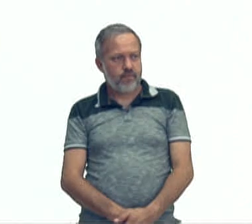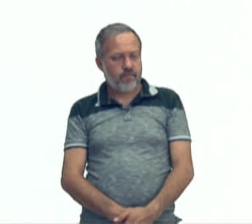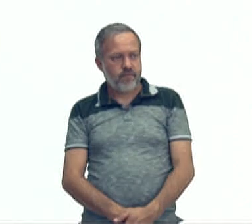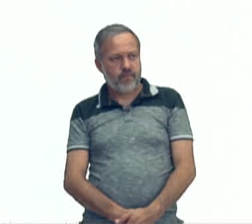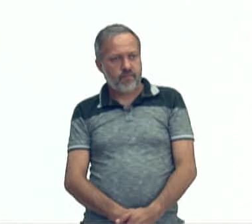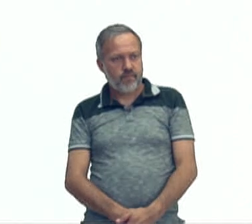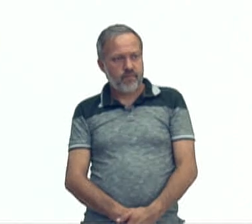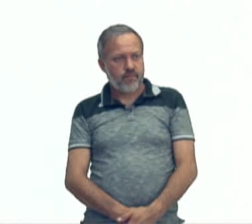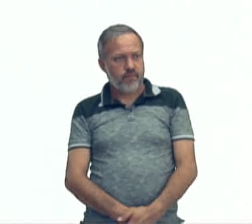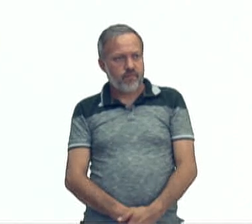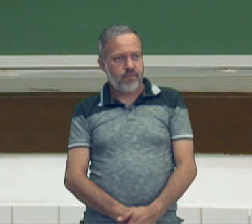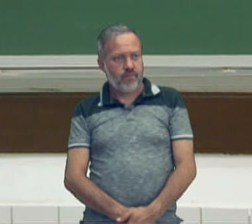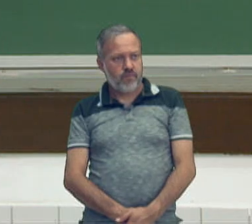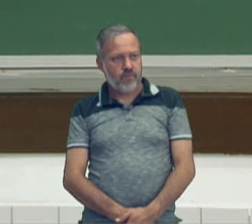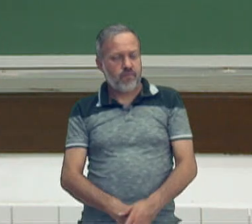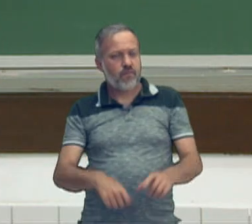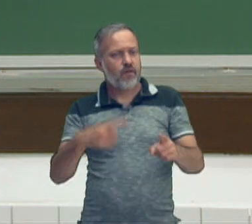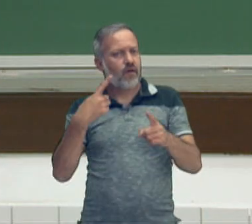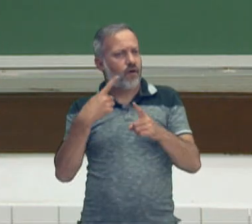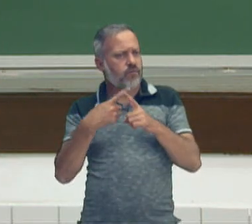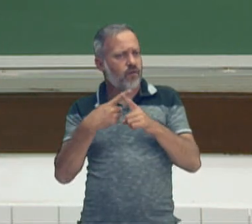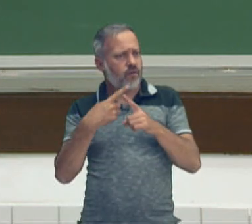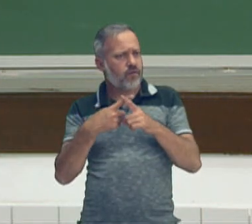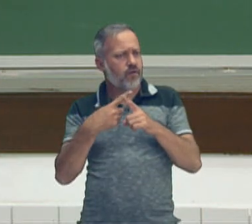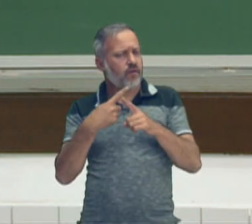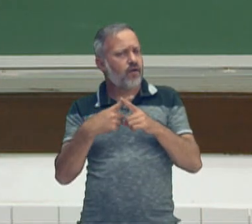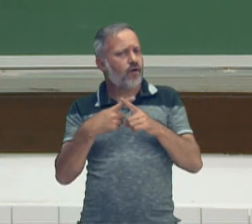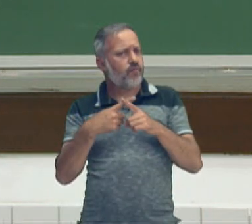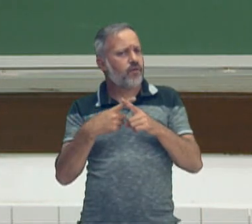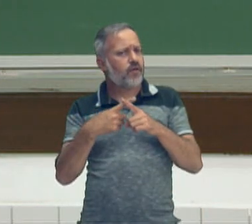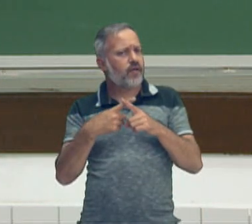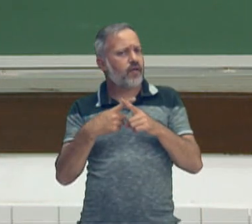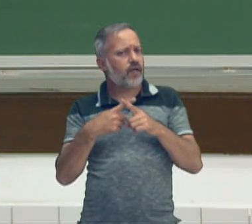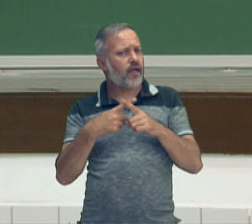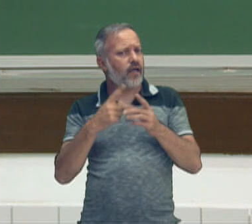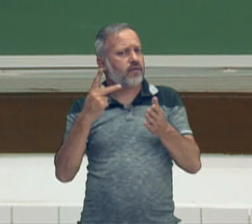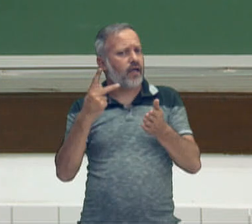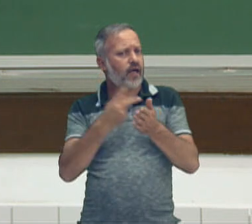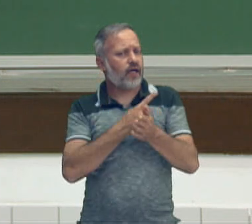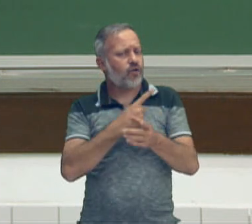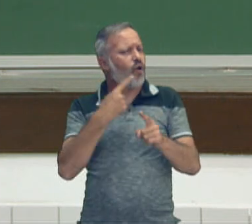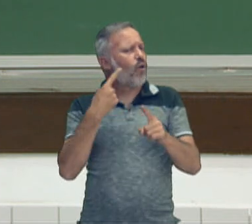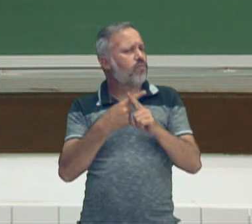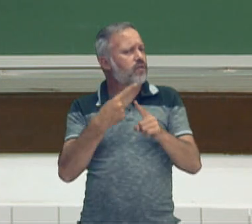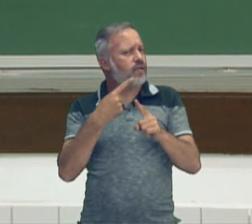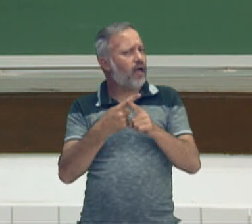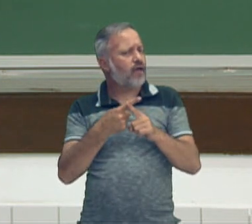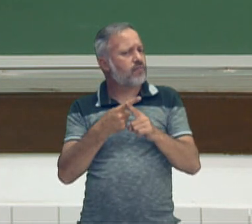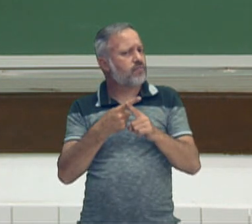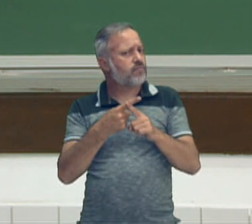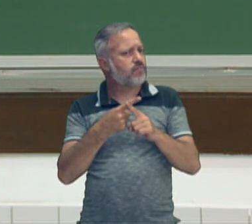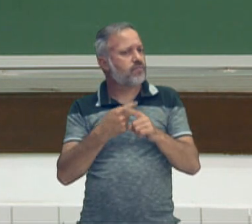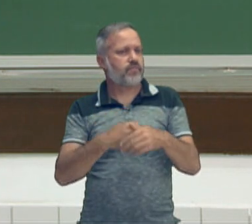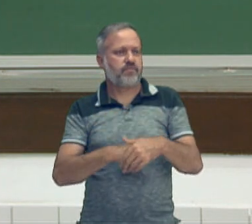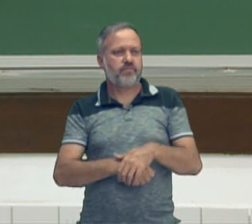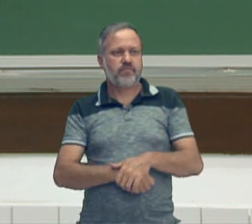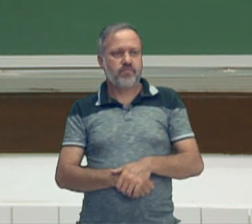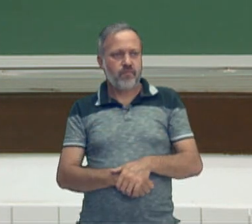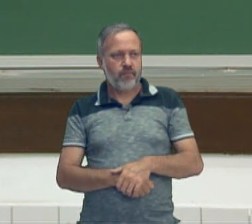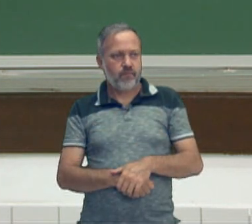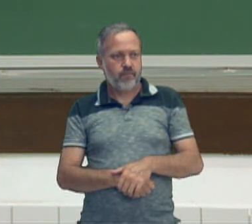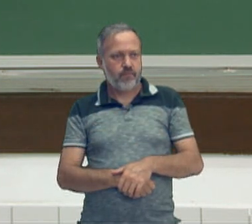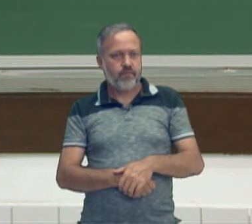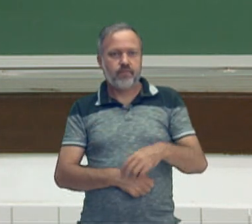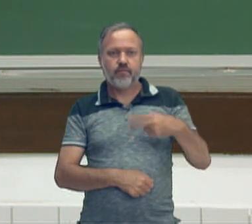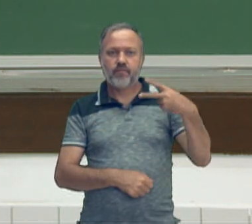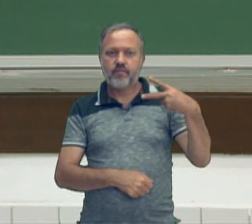assim as atividades. Por que é falso? Aonde que está o erro? Anota, escreva, tá? É desse jeito aí. Essa eu vou